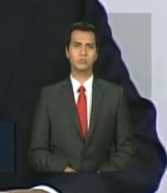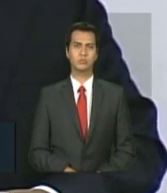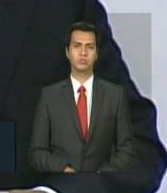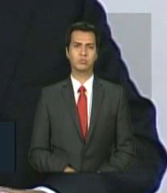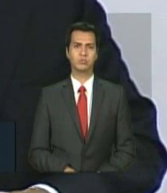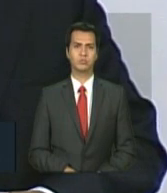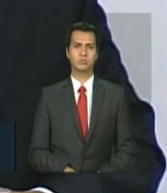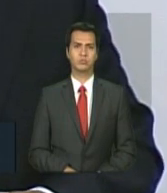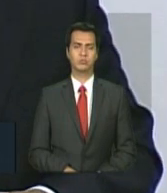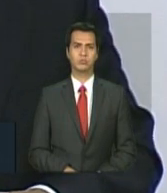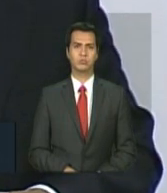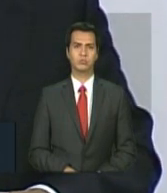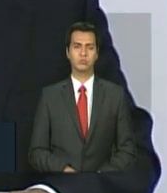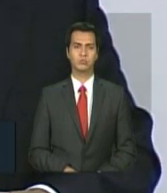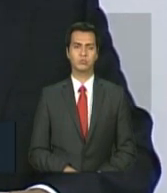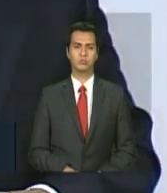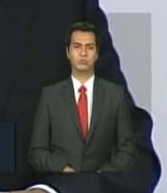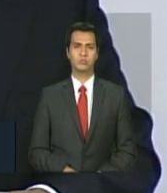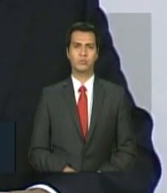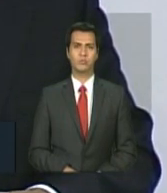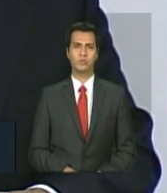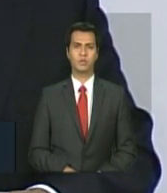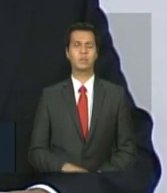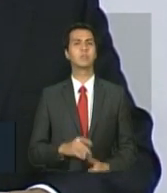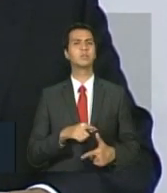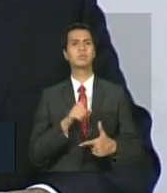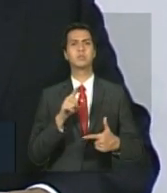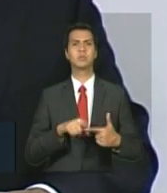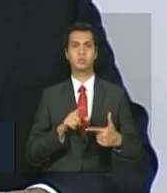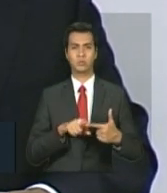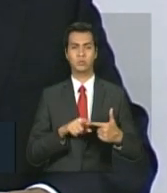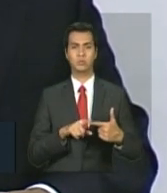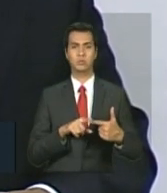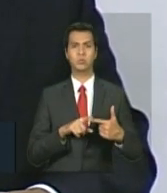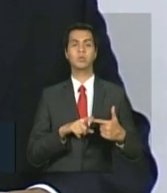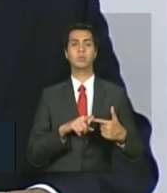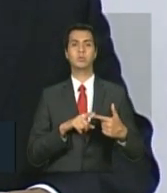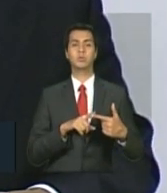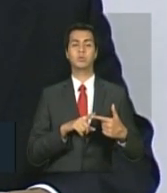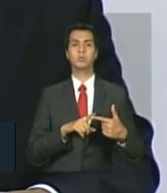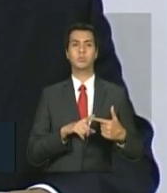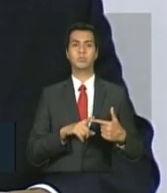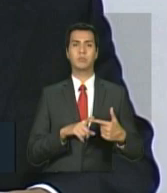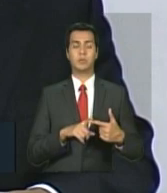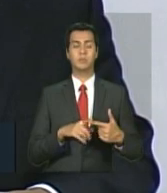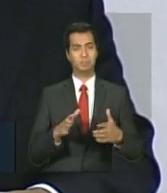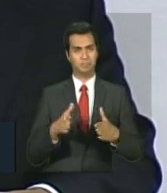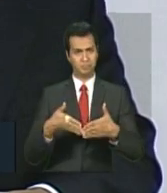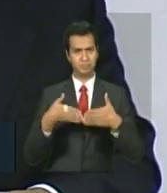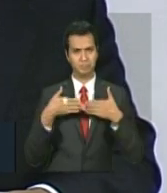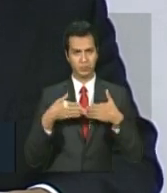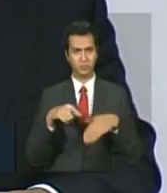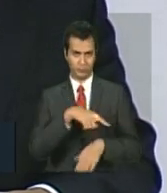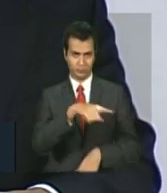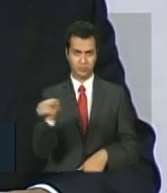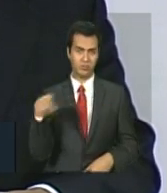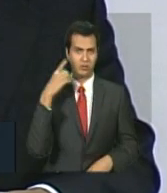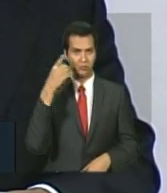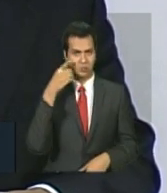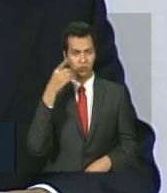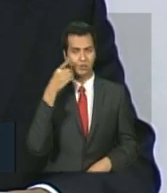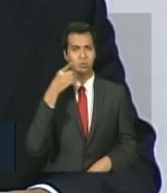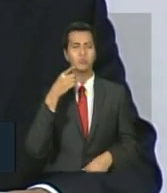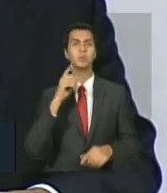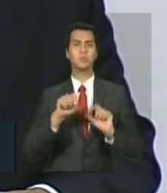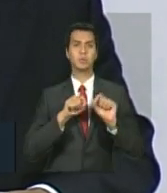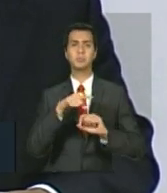quem faz a agressão? Eu queria sugerir aos senhores parlamentares que procurassem informação